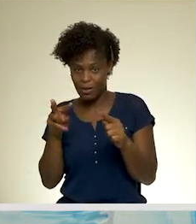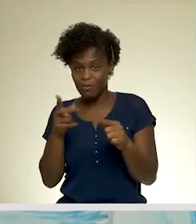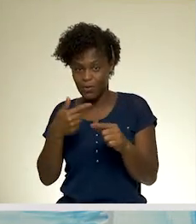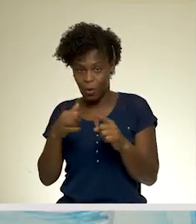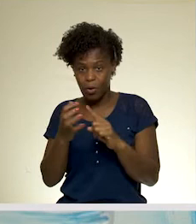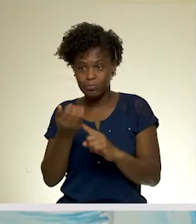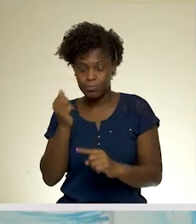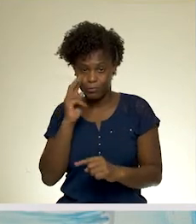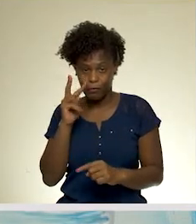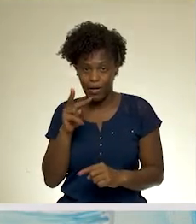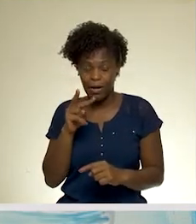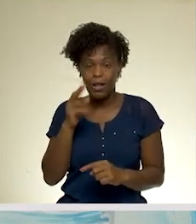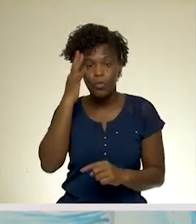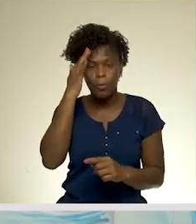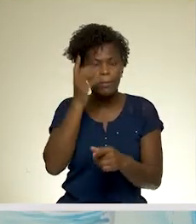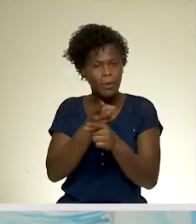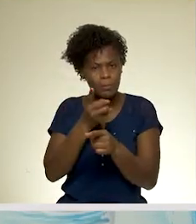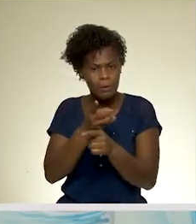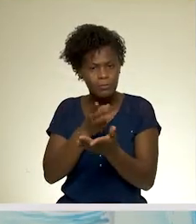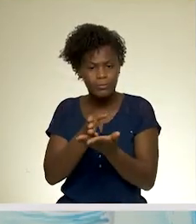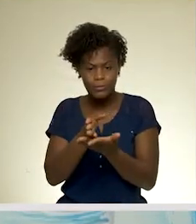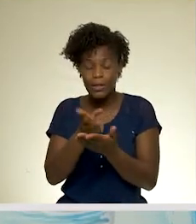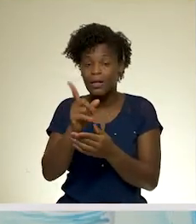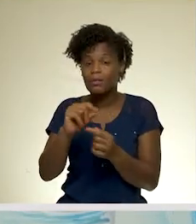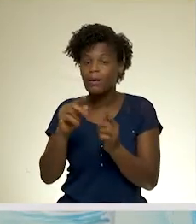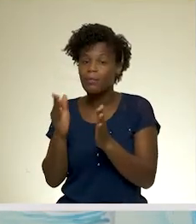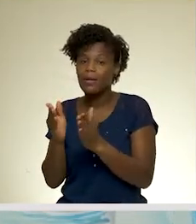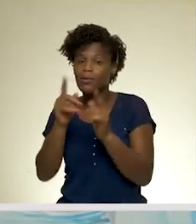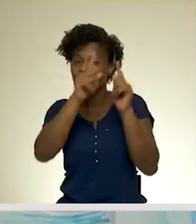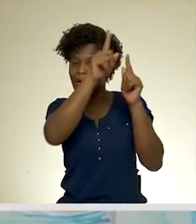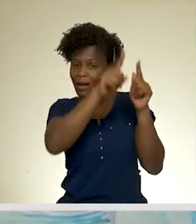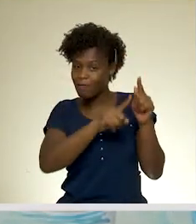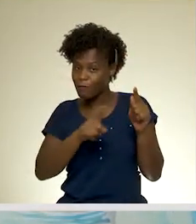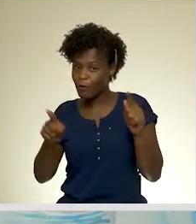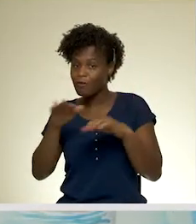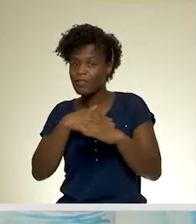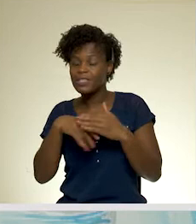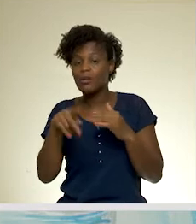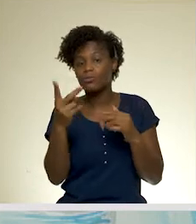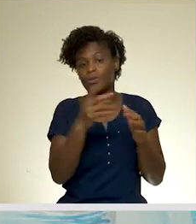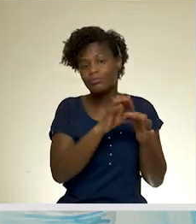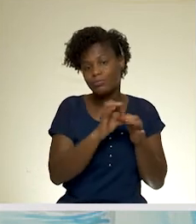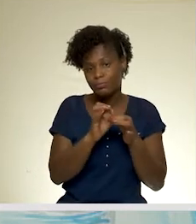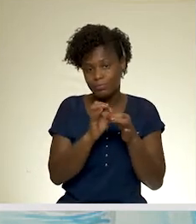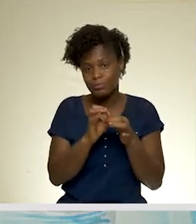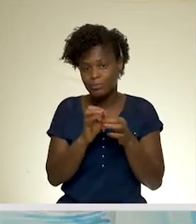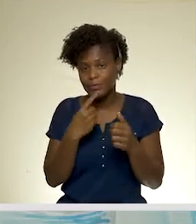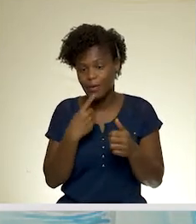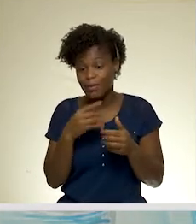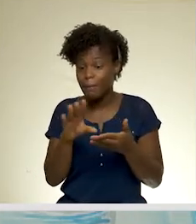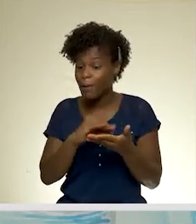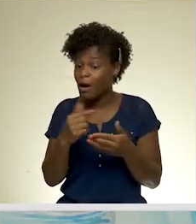Conseguimos identificar constante e também através do gráfico fazendo essa relação. Ainda